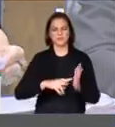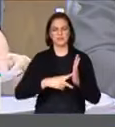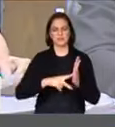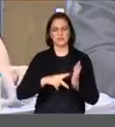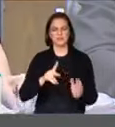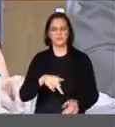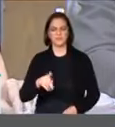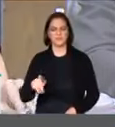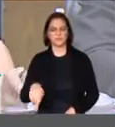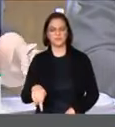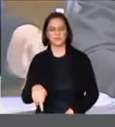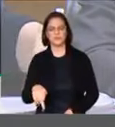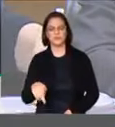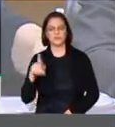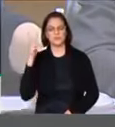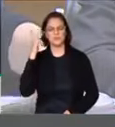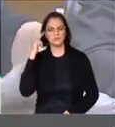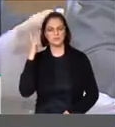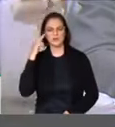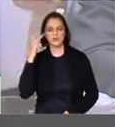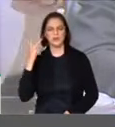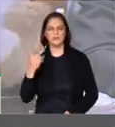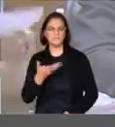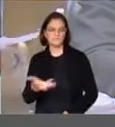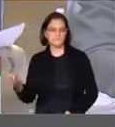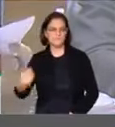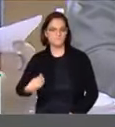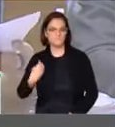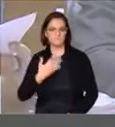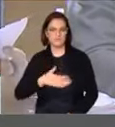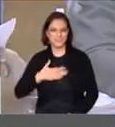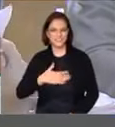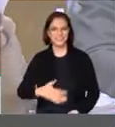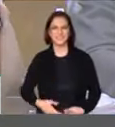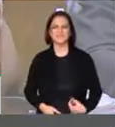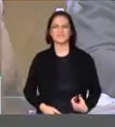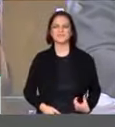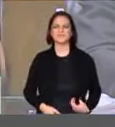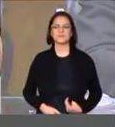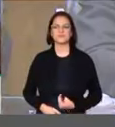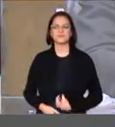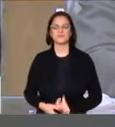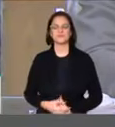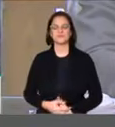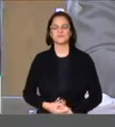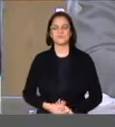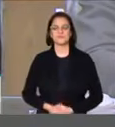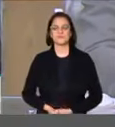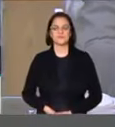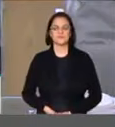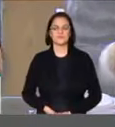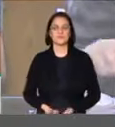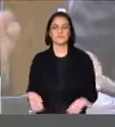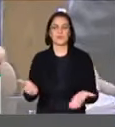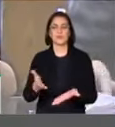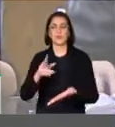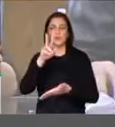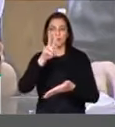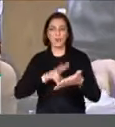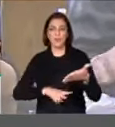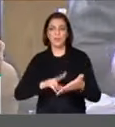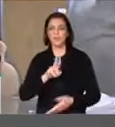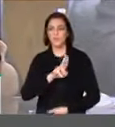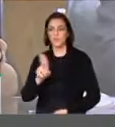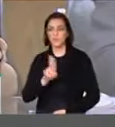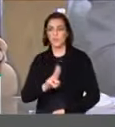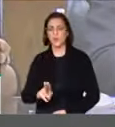Oficial do Estado de São Paulo. Prazer tê-los aqui. E nós vamos, neste momento, ler o nome das